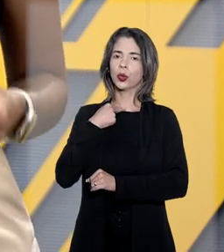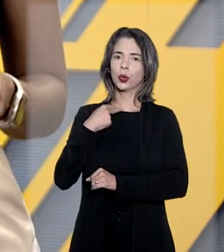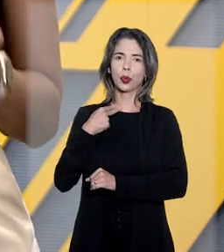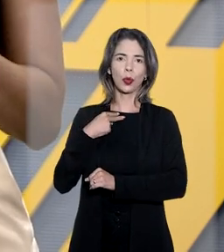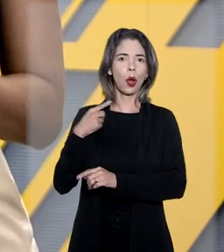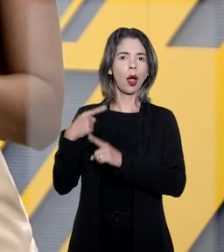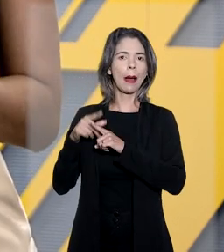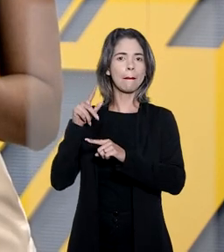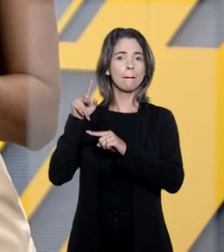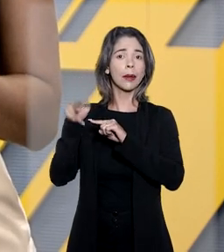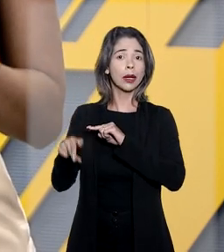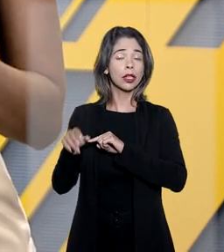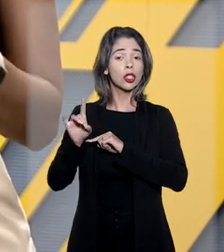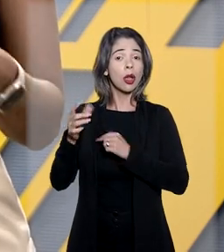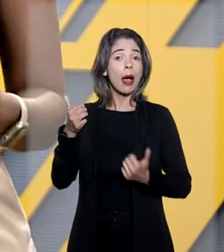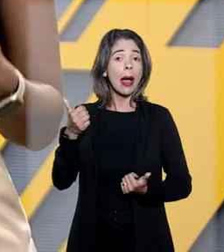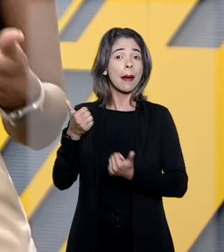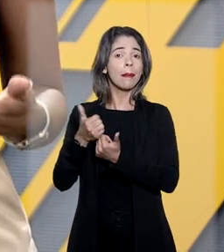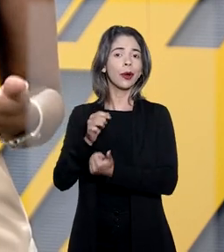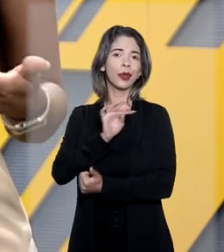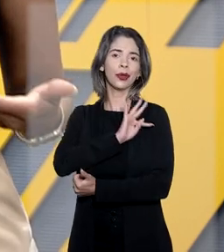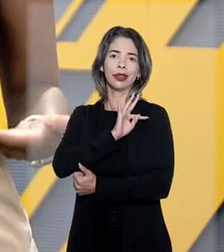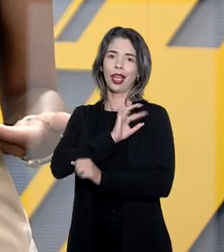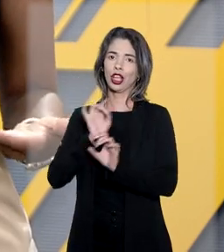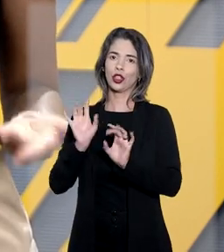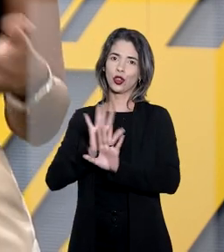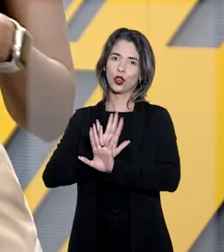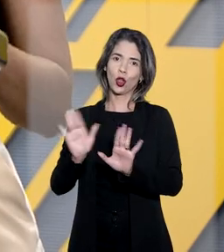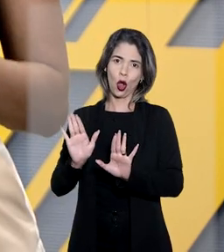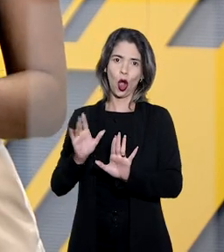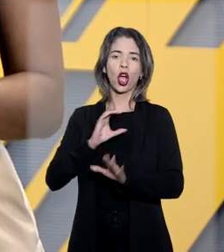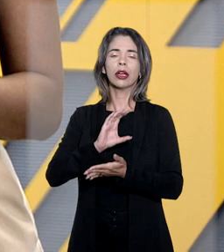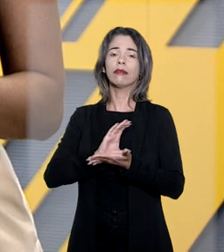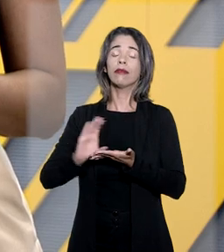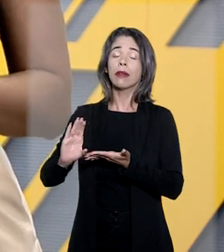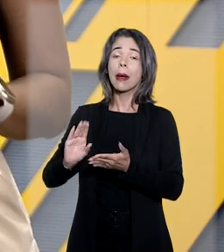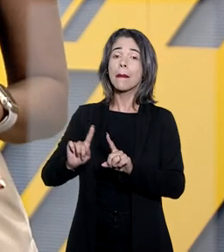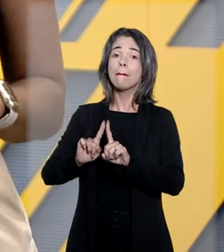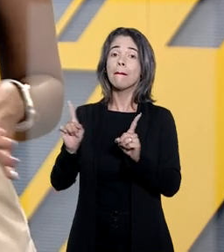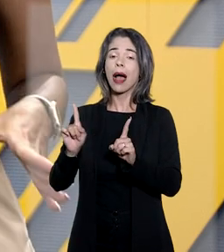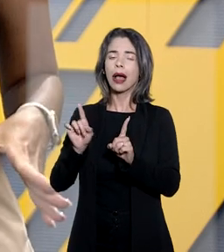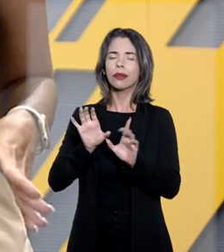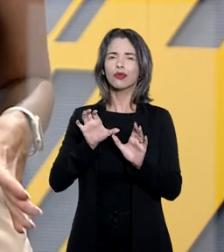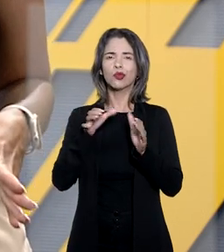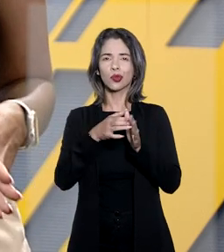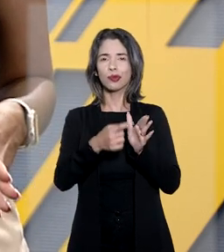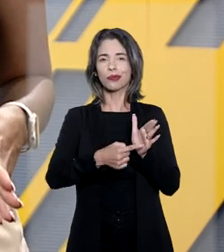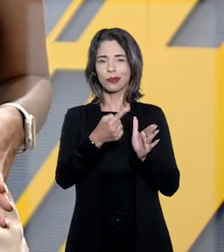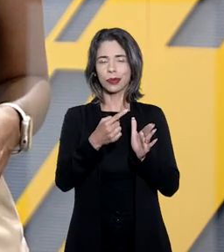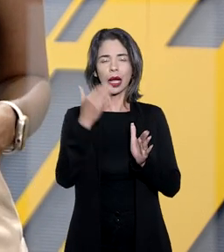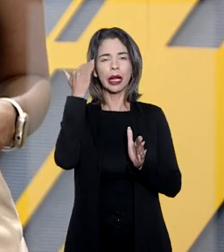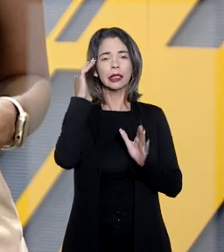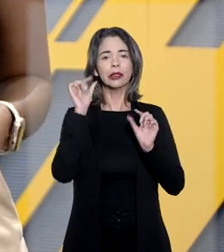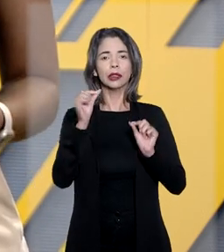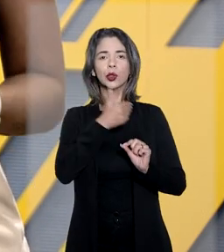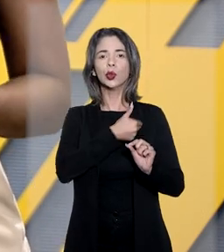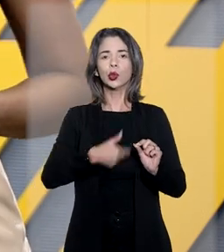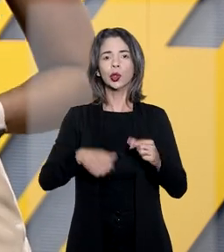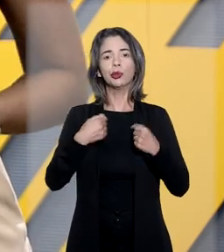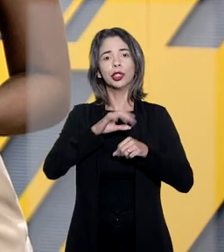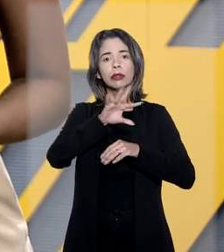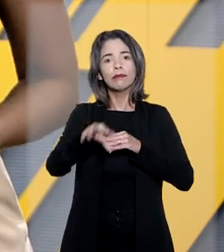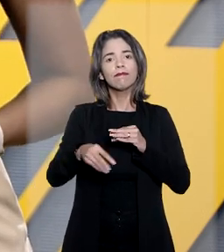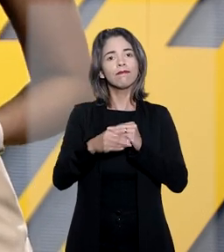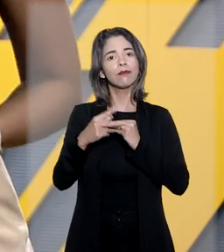passiva por atuar apenas na cooperação técnica e financeira, mas o colegiado entendeu que a União